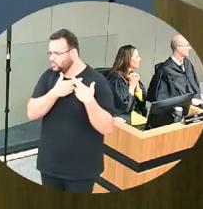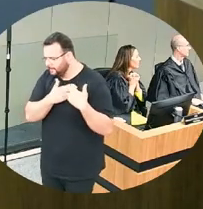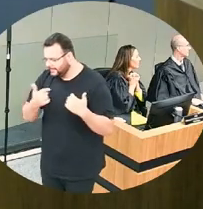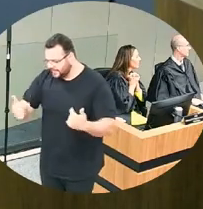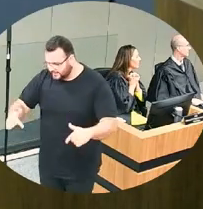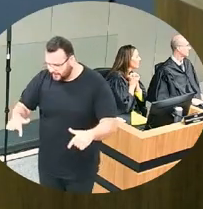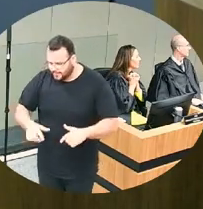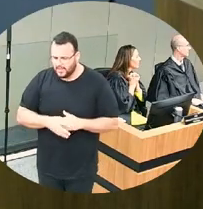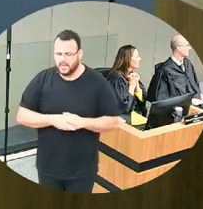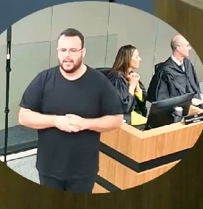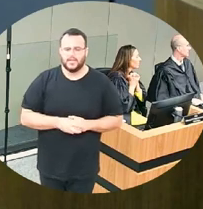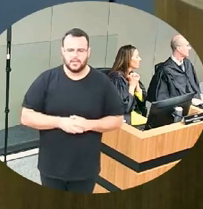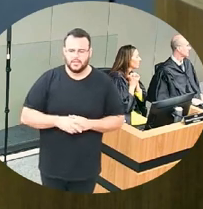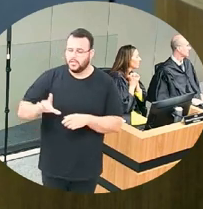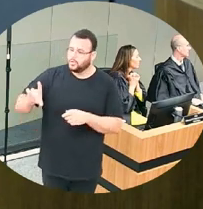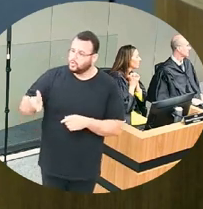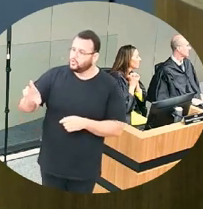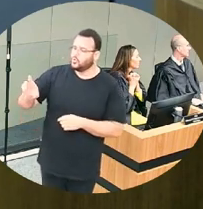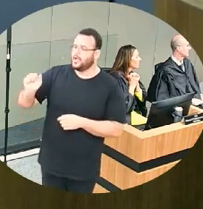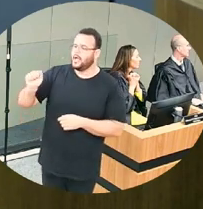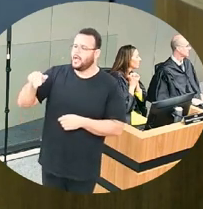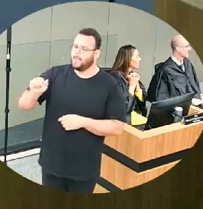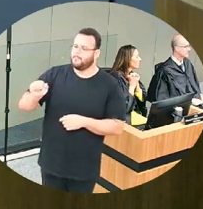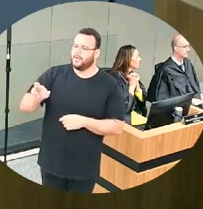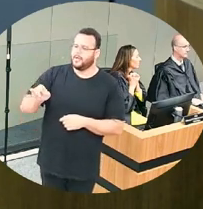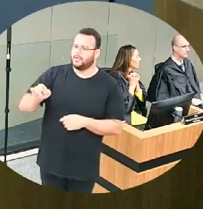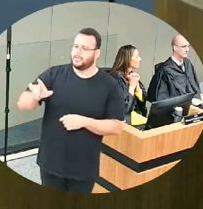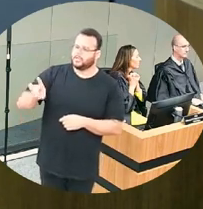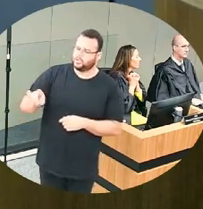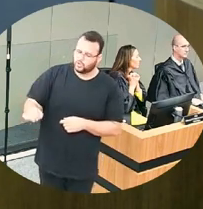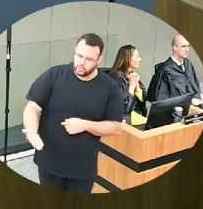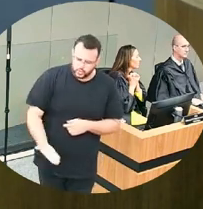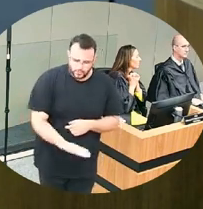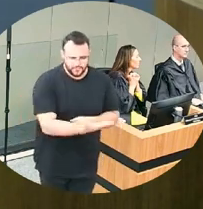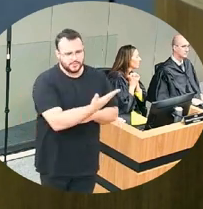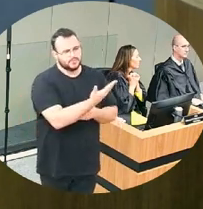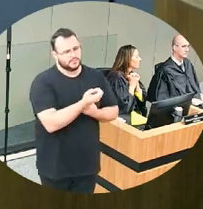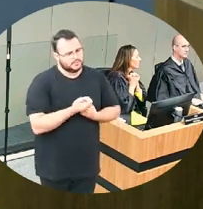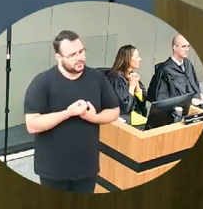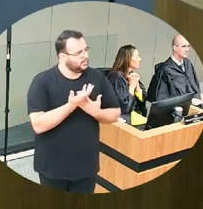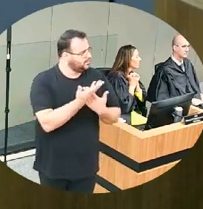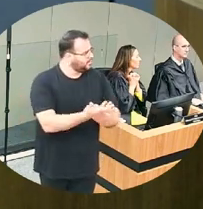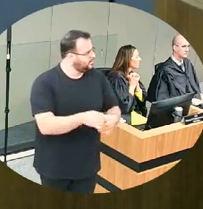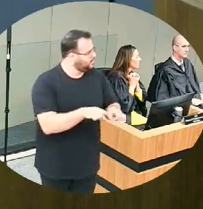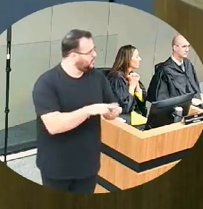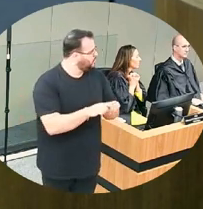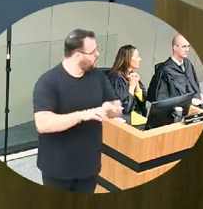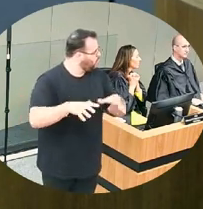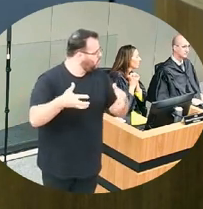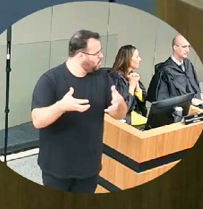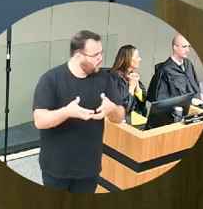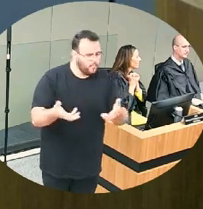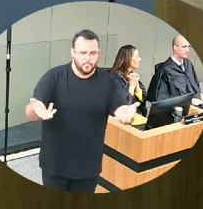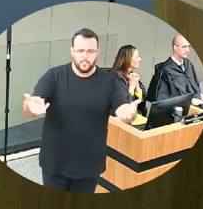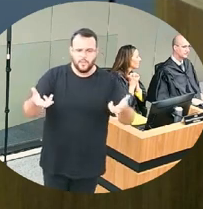com o trabalho então D Amarildo quero aqui desejar ao Senhor e a esse time maravilhoso que